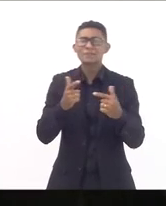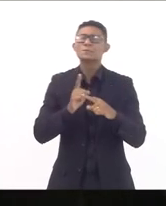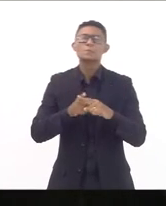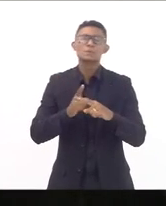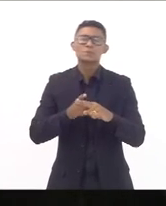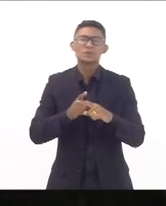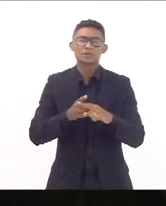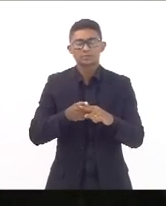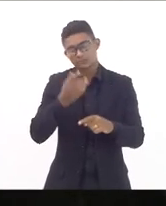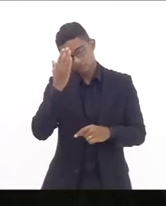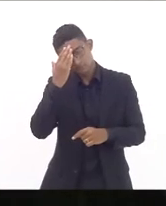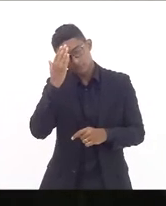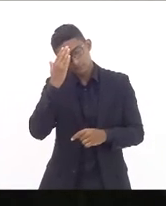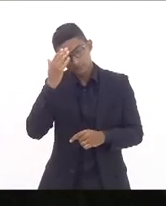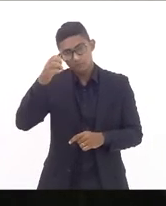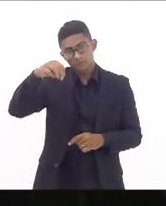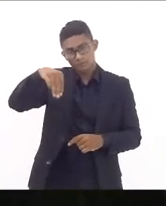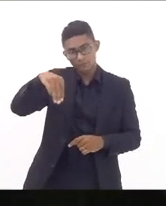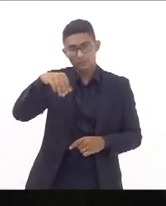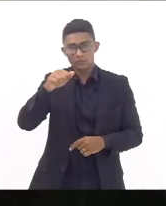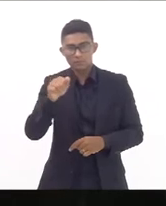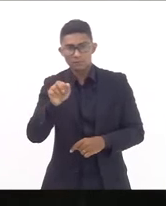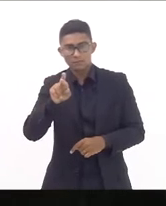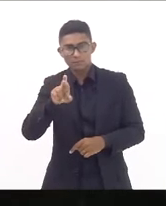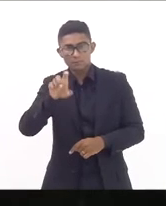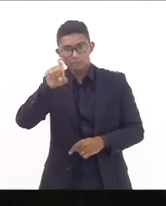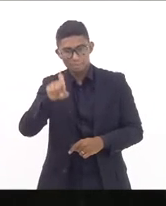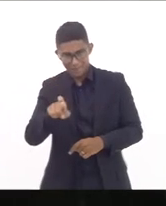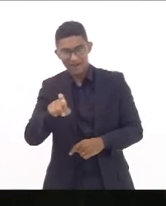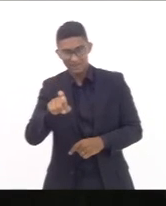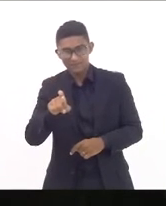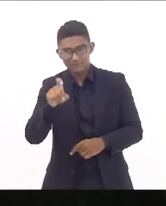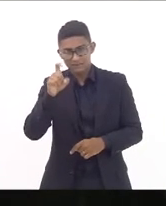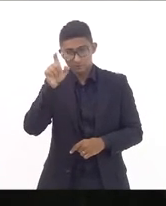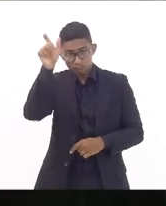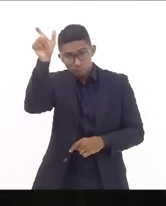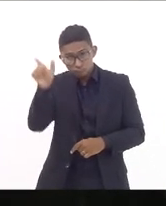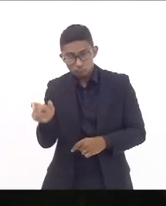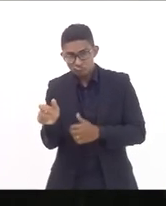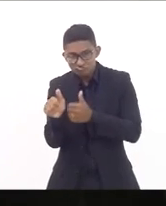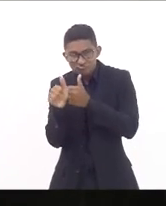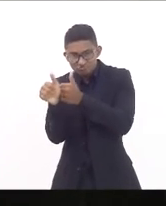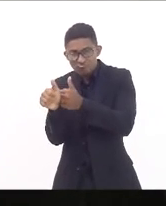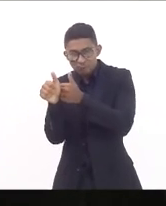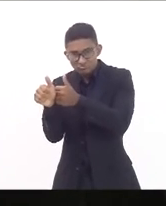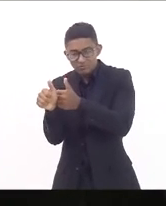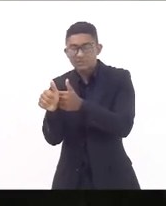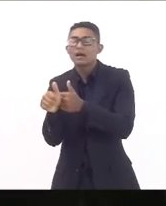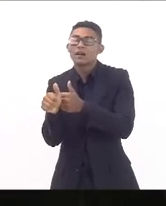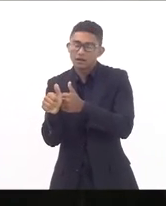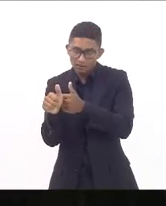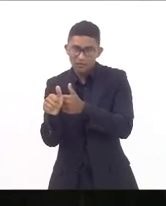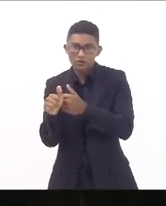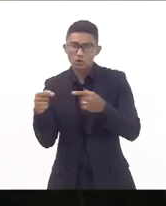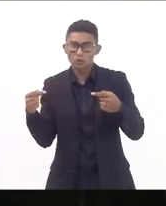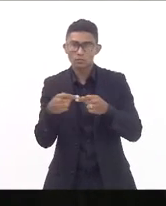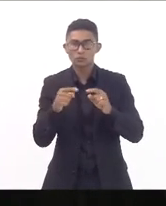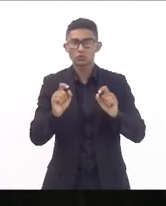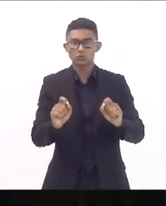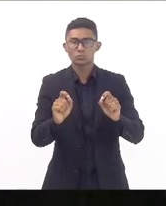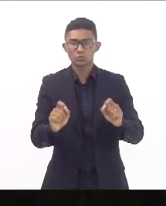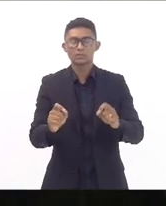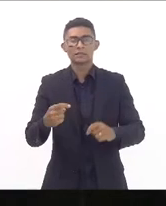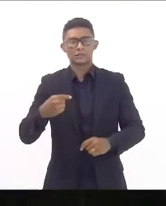ele é um optante do materialismo dialético. E